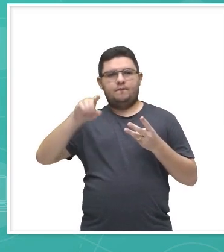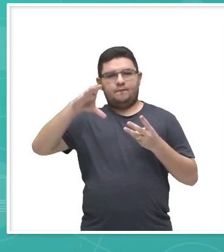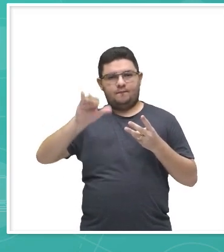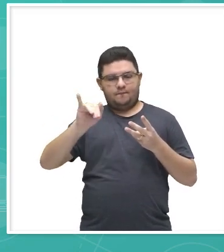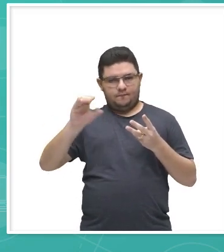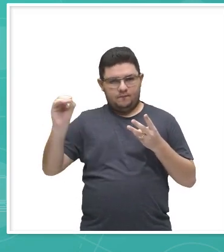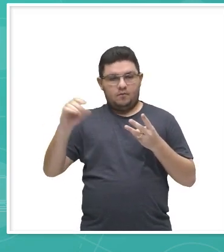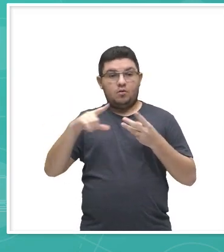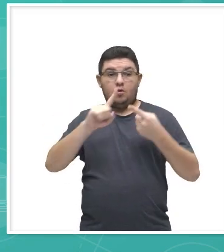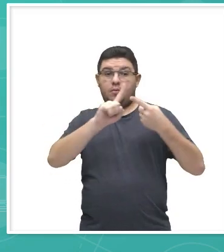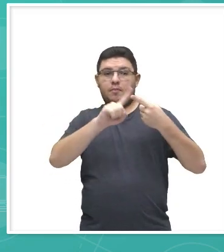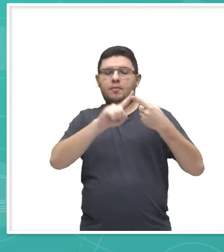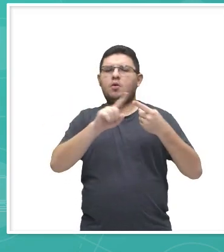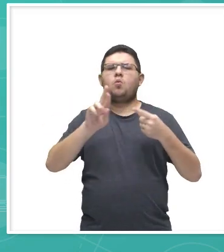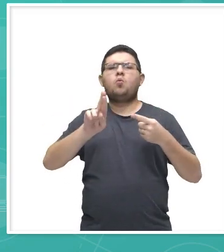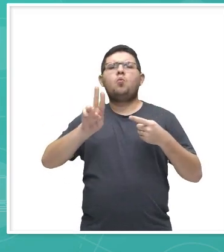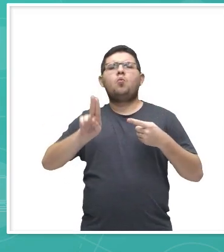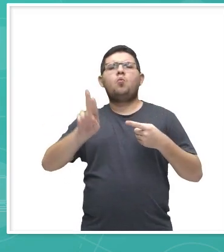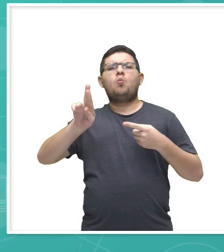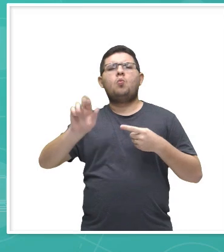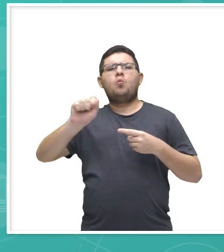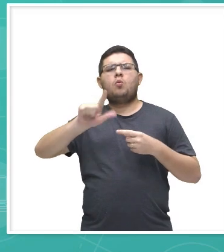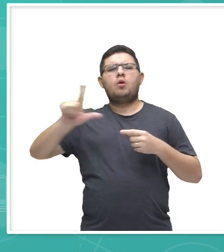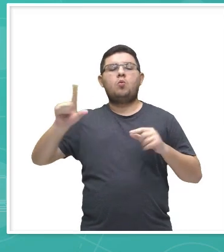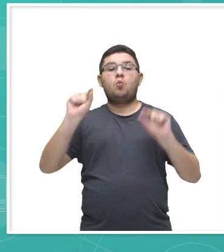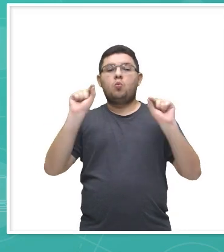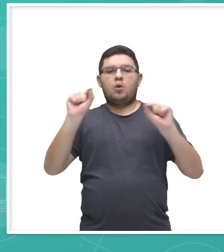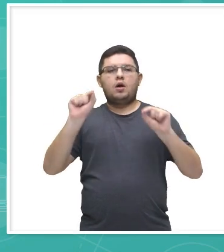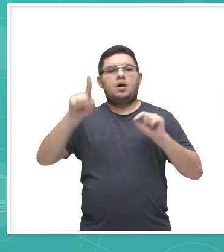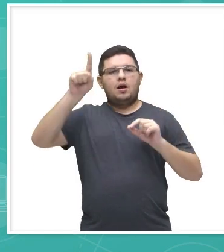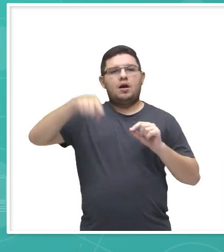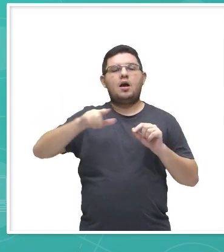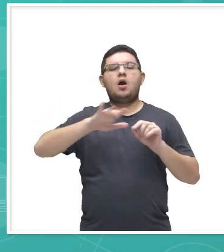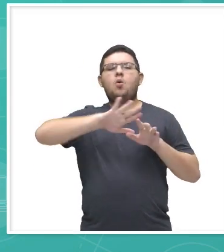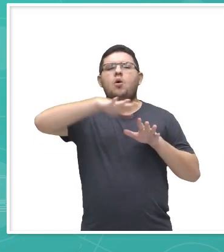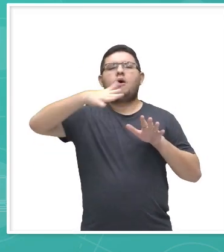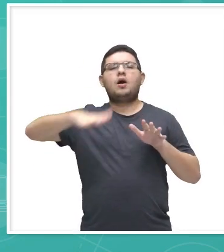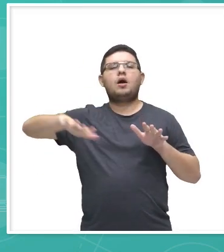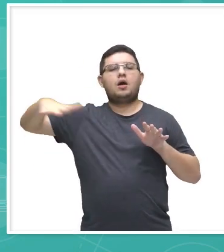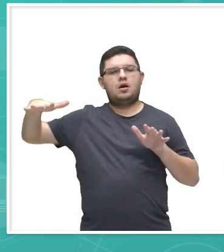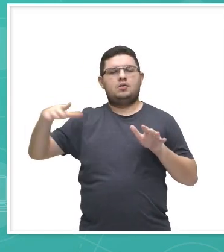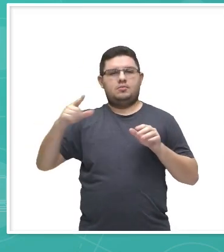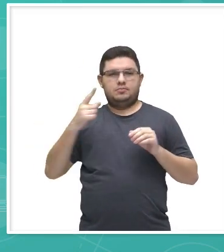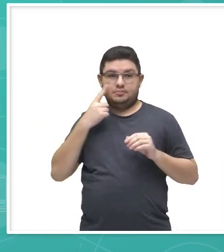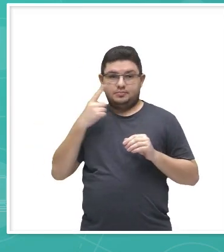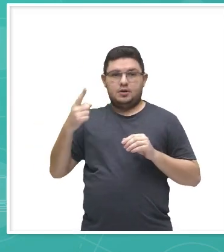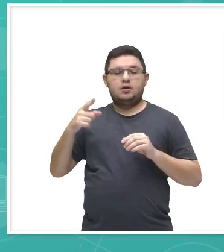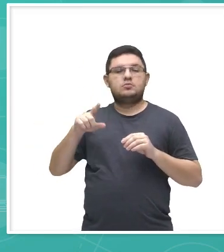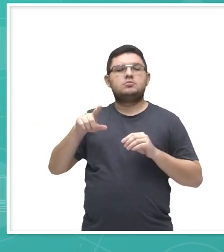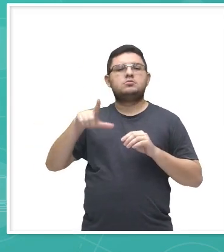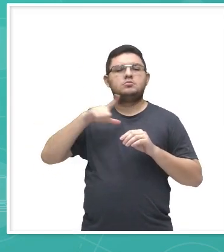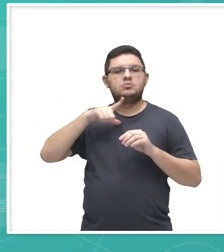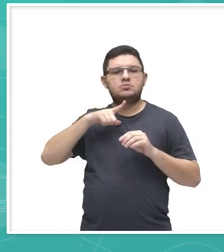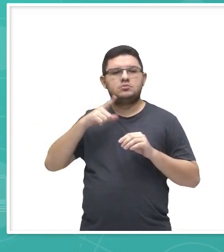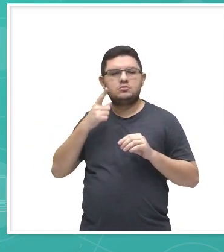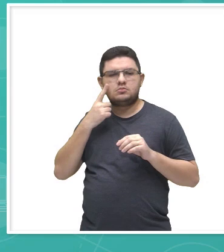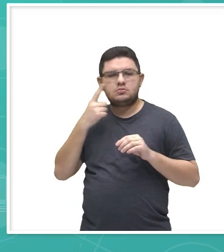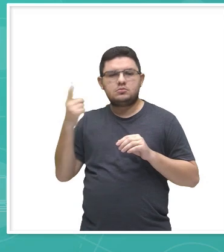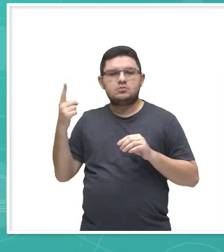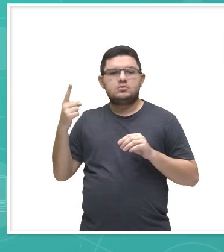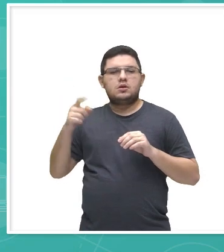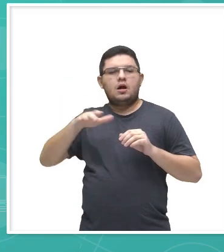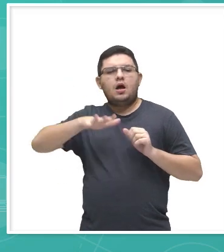respeito ao campo, né? Então ali a zona rural, né? A gente observa essa área,